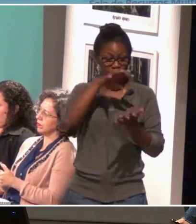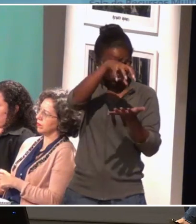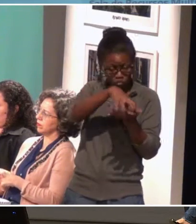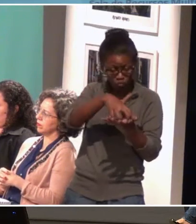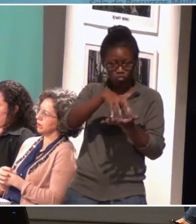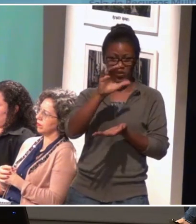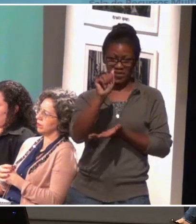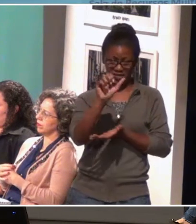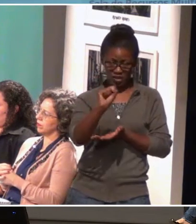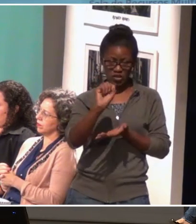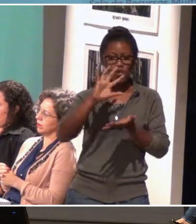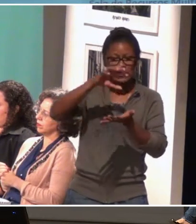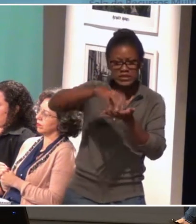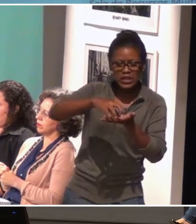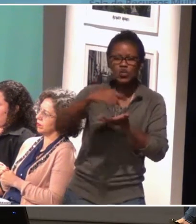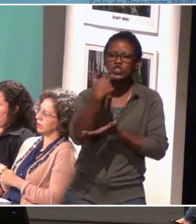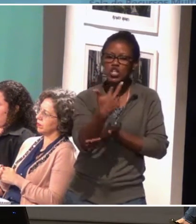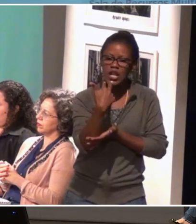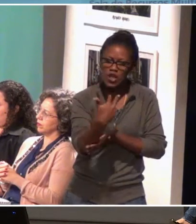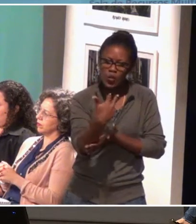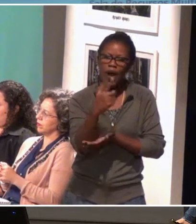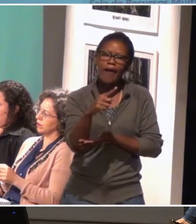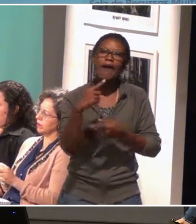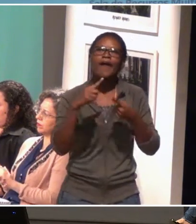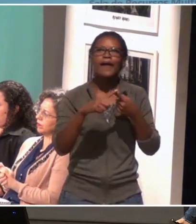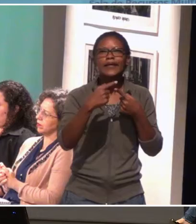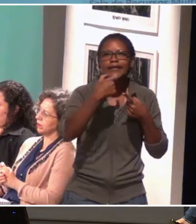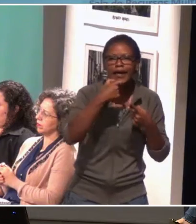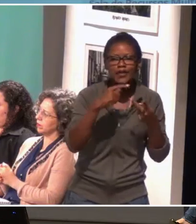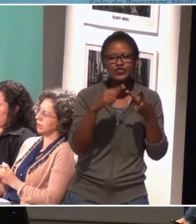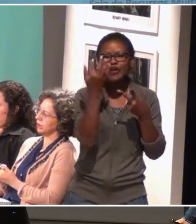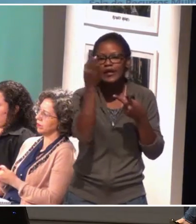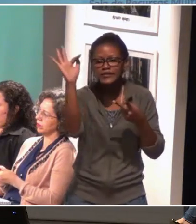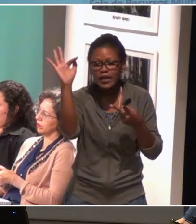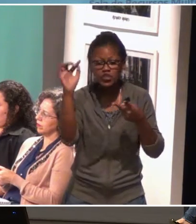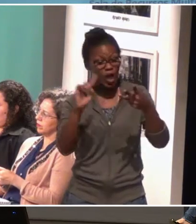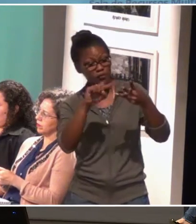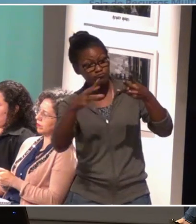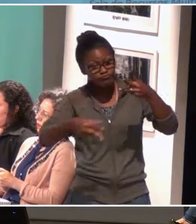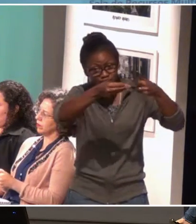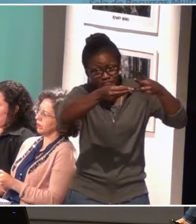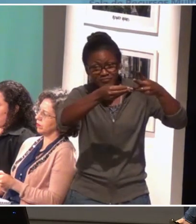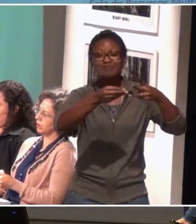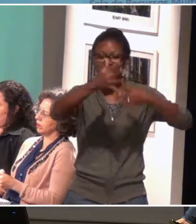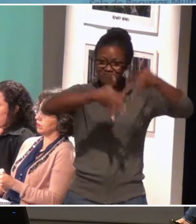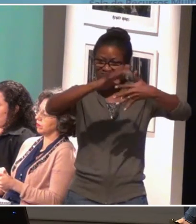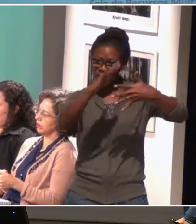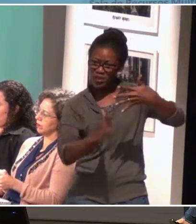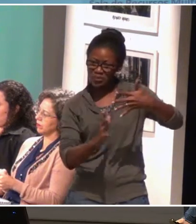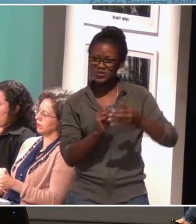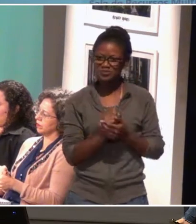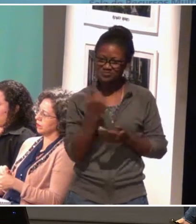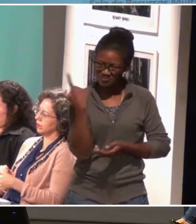de línguas, que é uma escola de inglês, francês, e a Libras entrou para o CEL, porque é o centro de línguas.